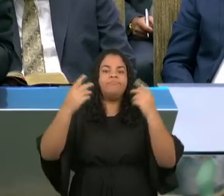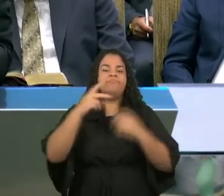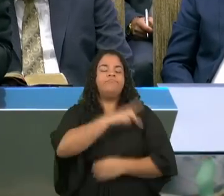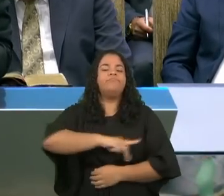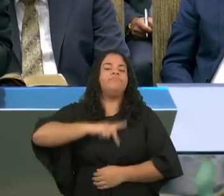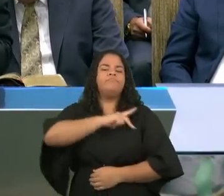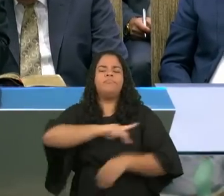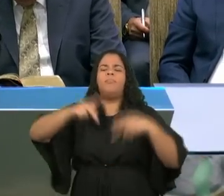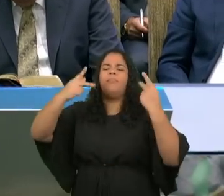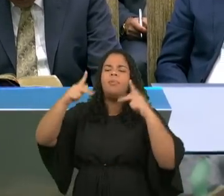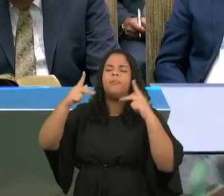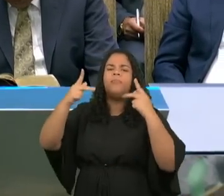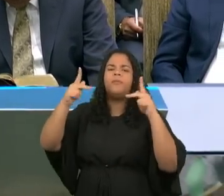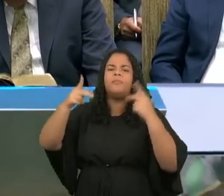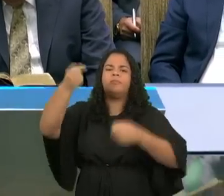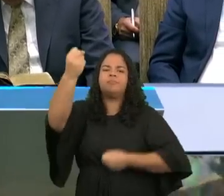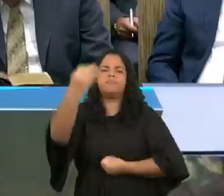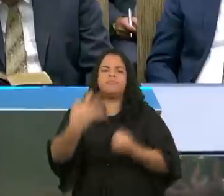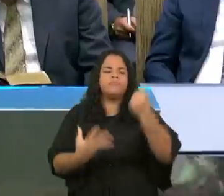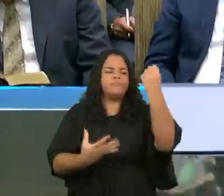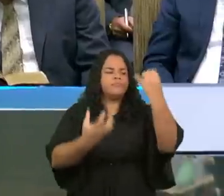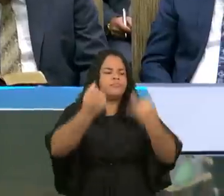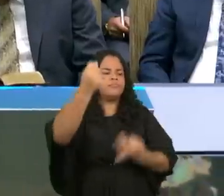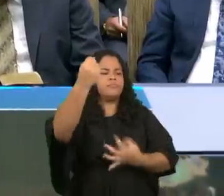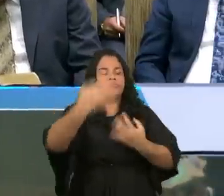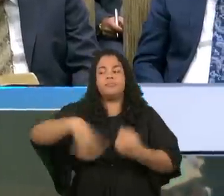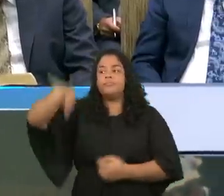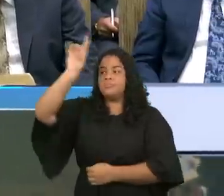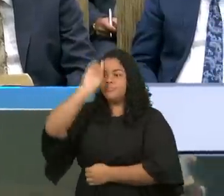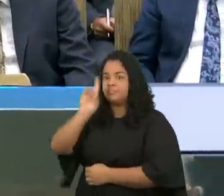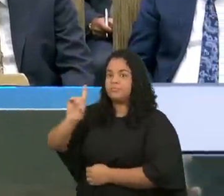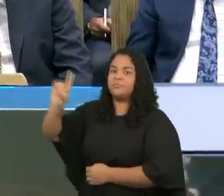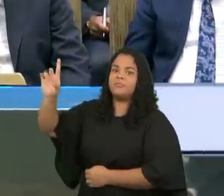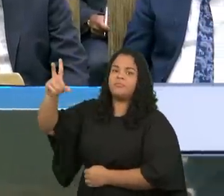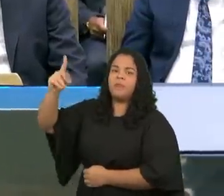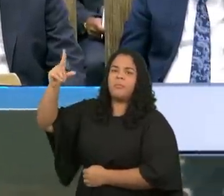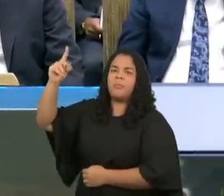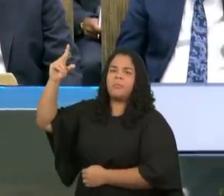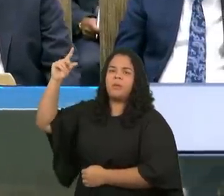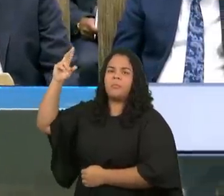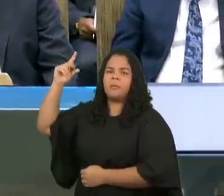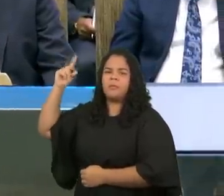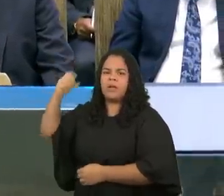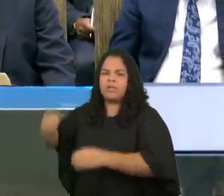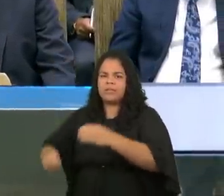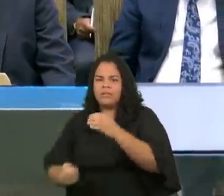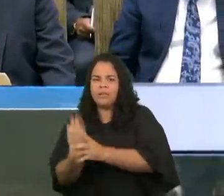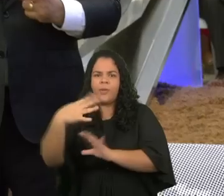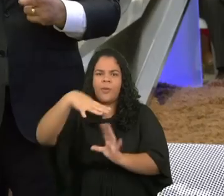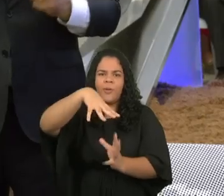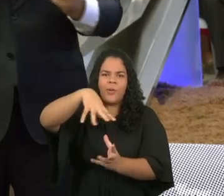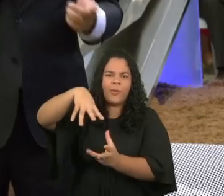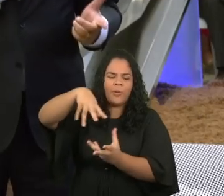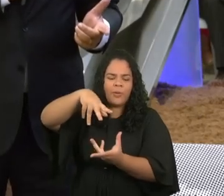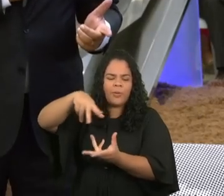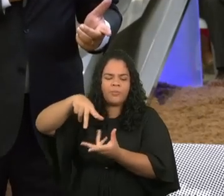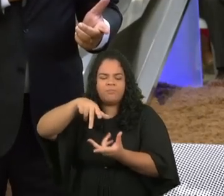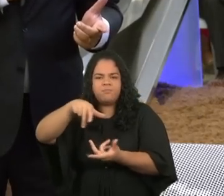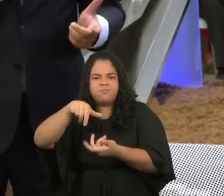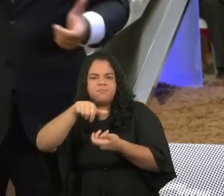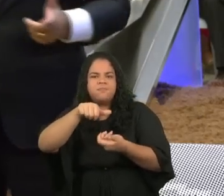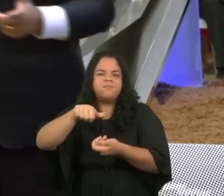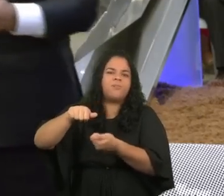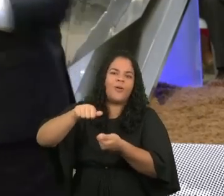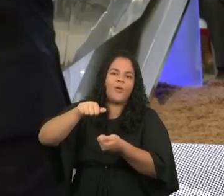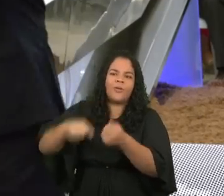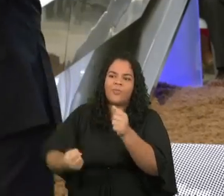humanas. E isso já vocês sabem. Porque está provado hoje o mitocôndria de Eva.